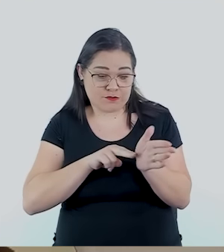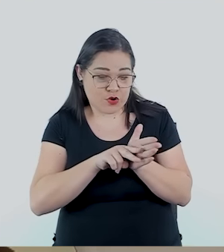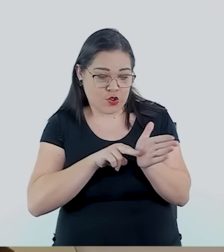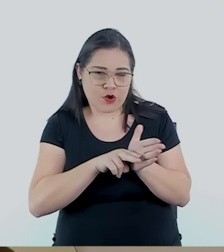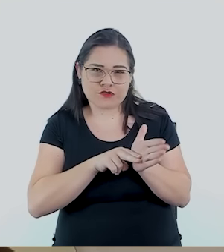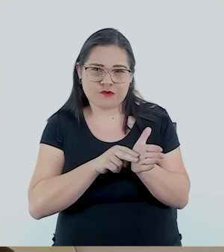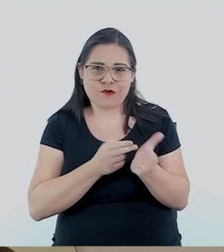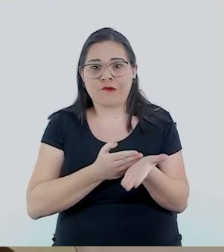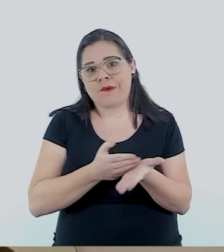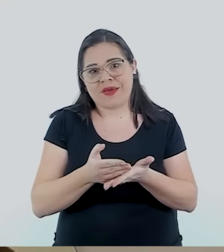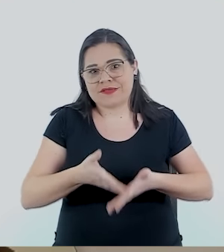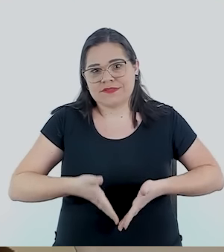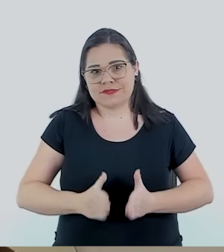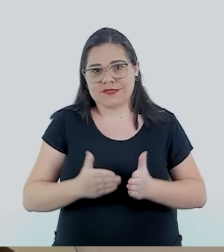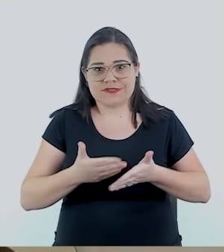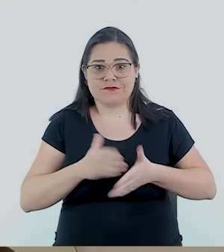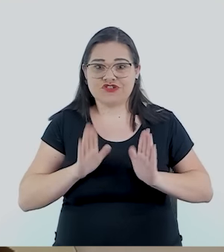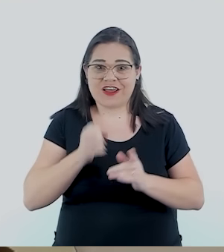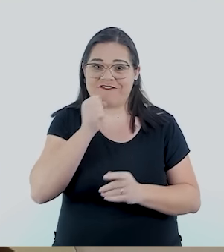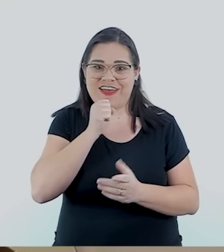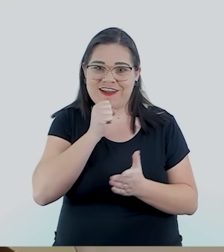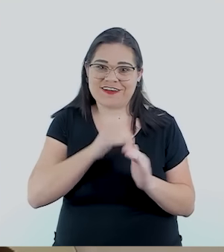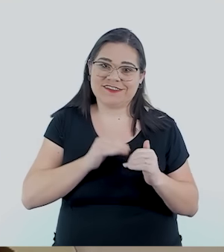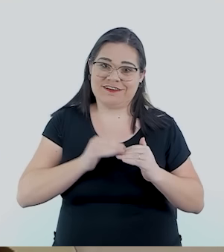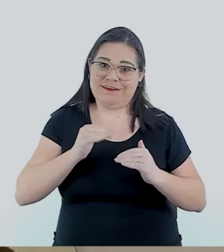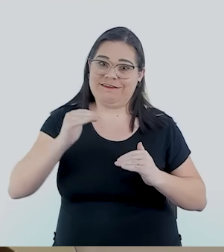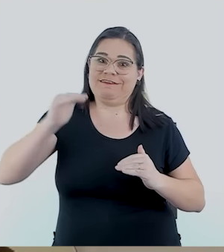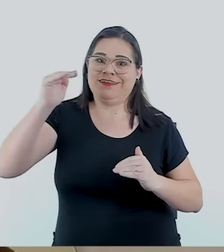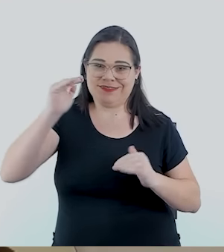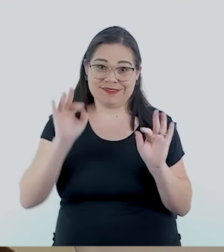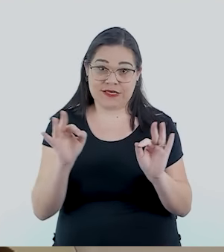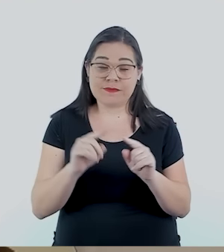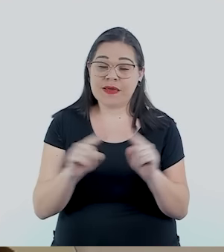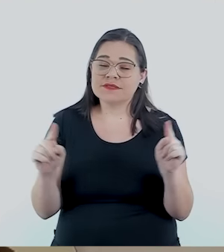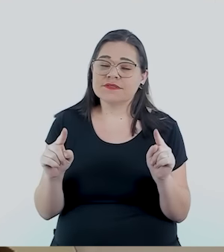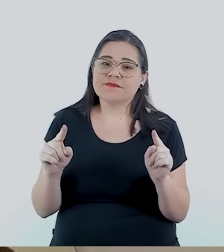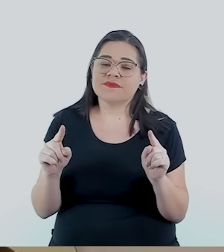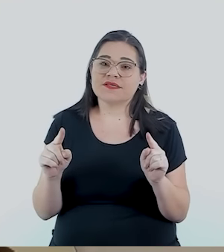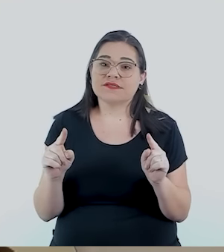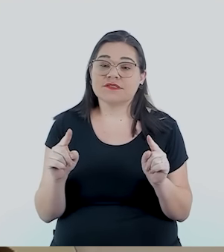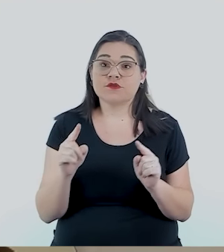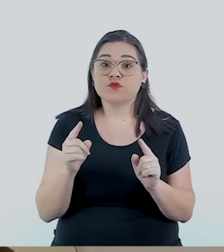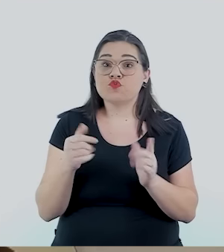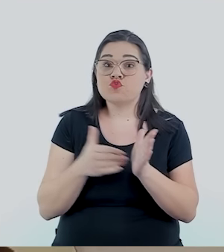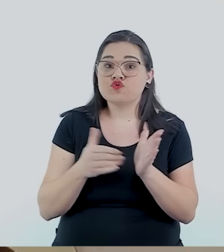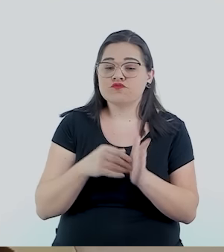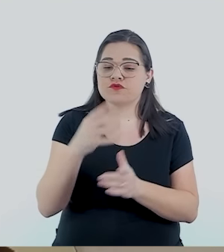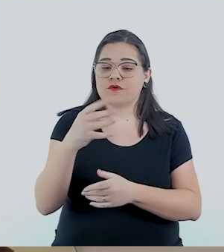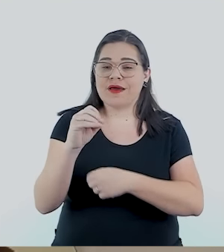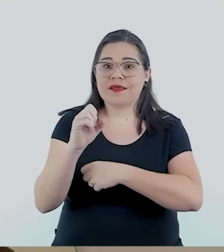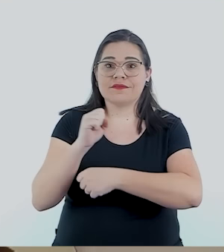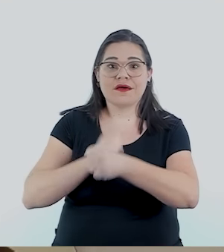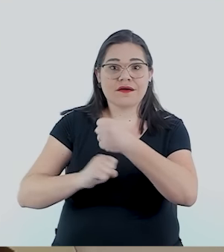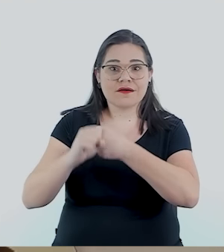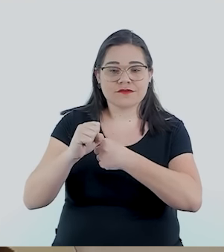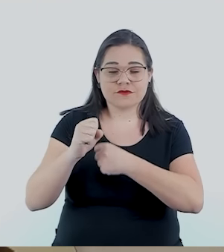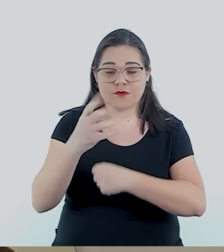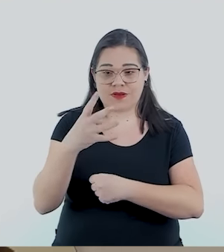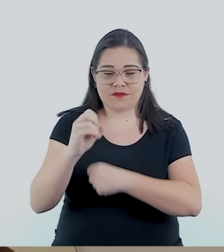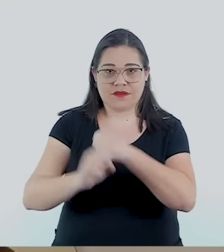envelhece Desde o dia que a gente sai da barriga da mãe mas o fato é que esse essas últimas quatro décadas de vida não eram pensadas e